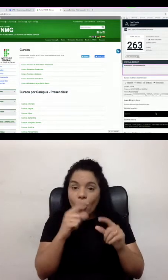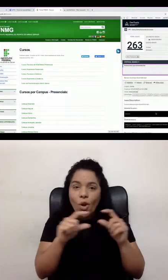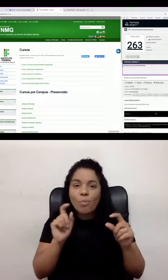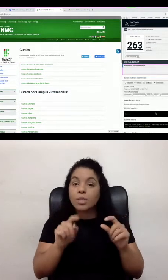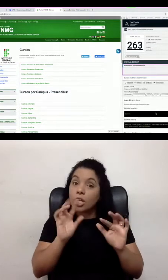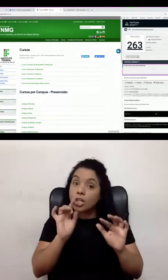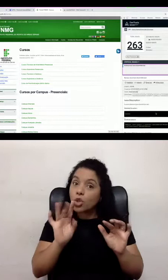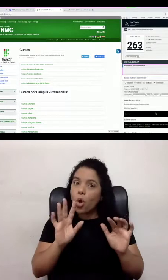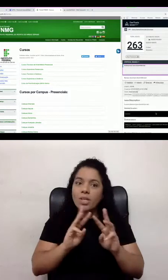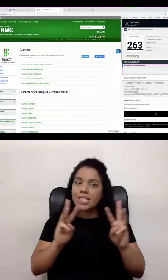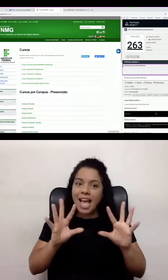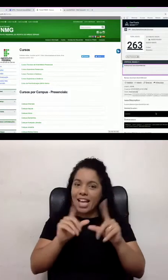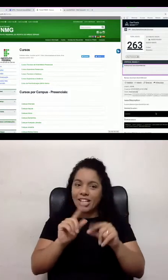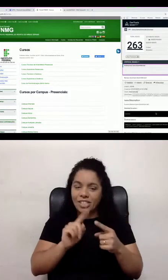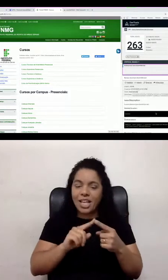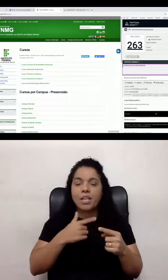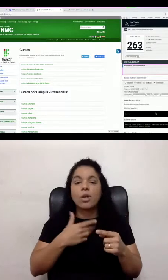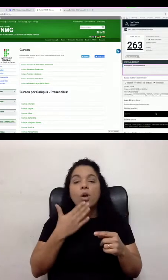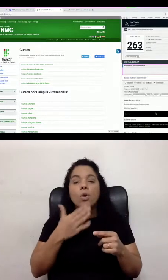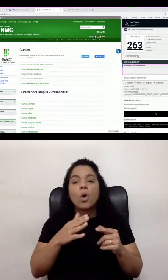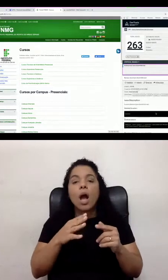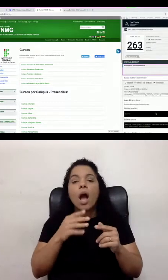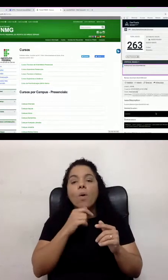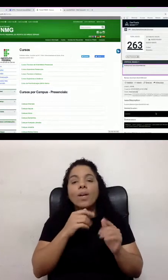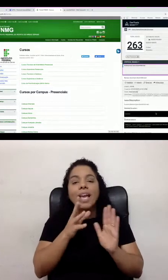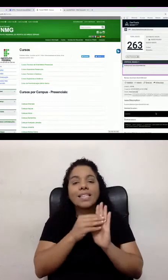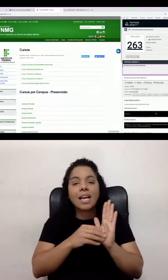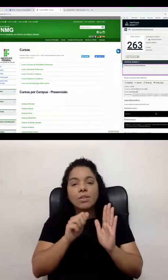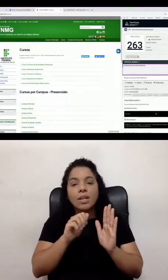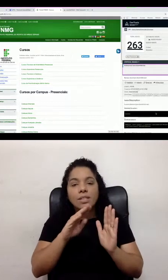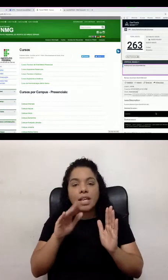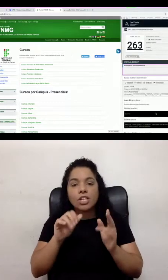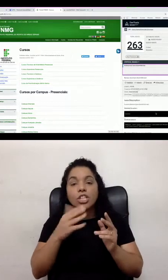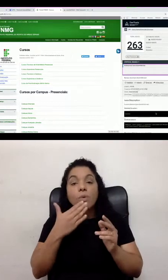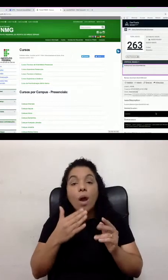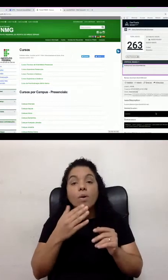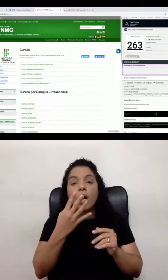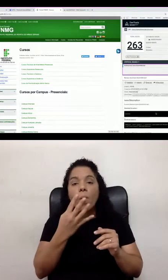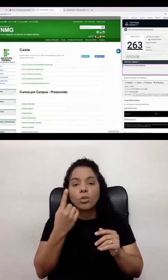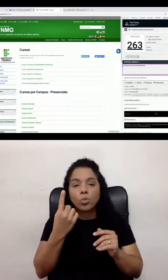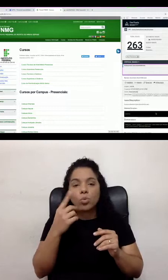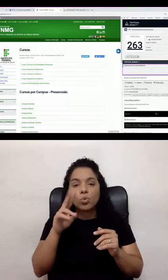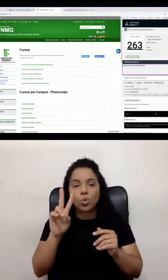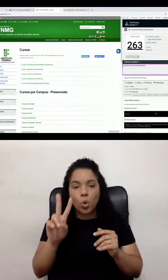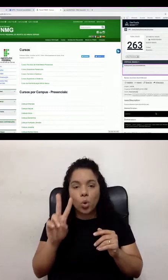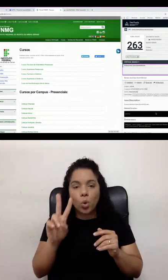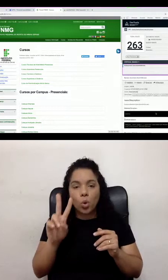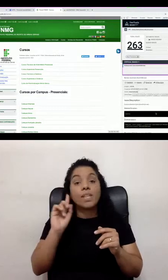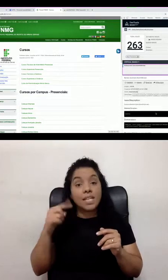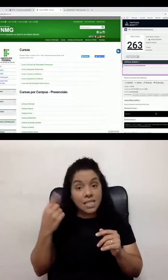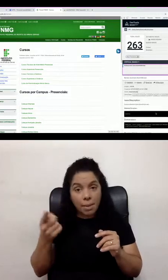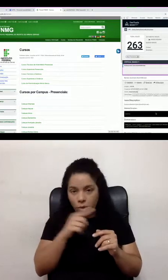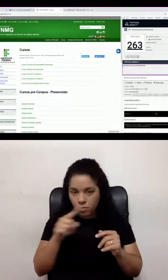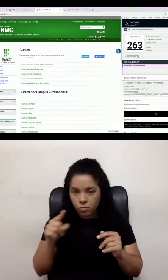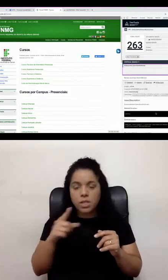inteiro. Qual WCAG que está infringindo? A412. Depois, vocês